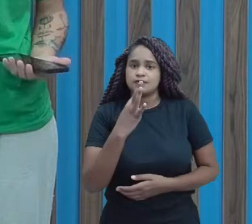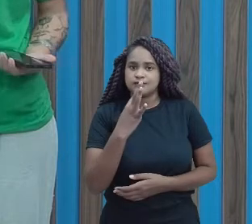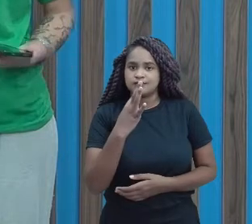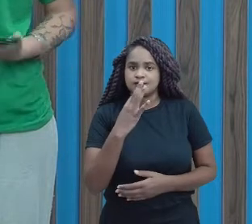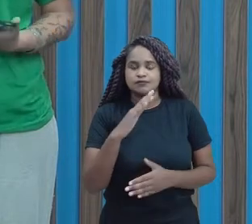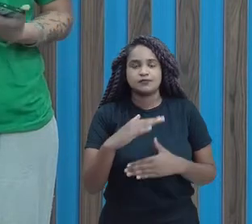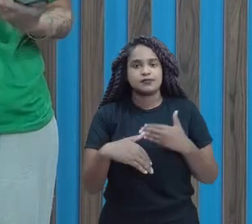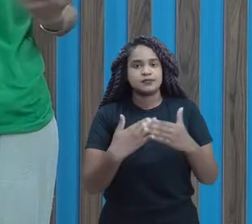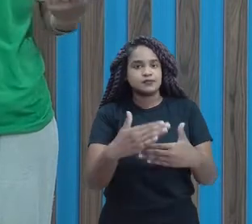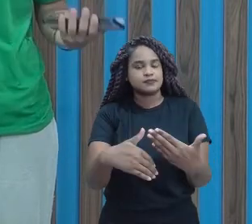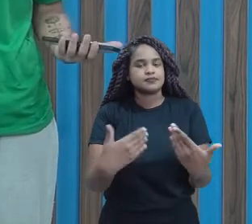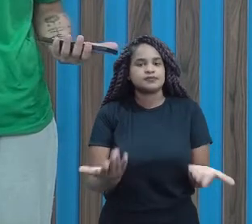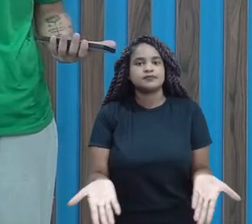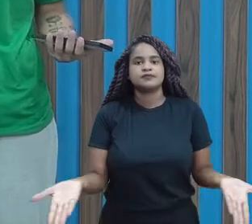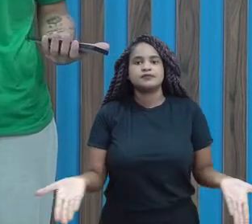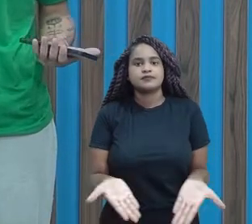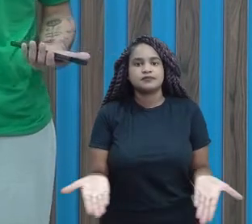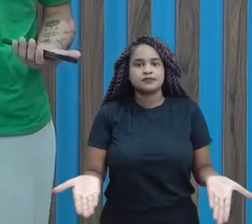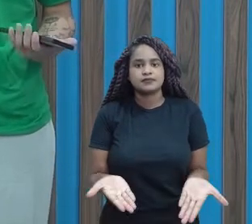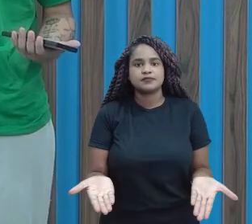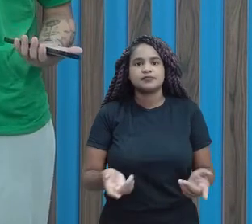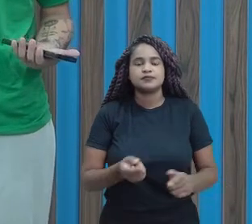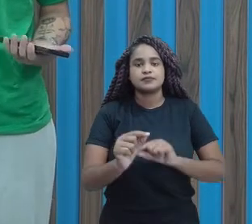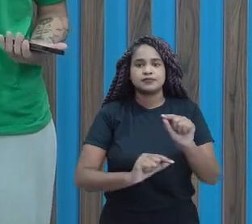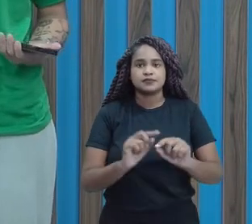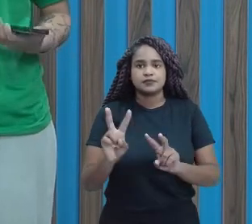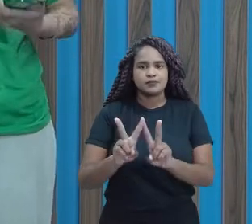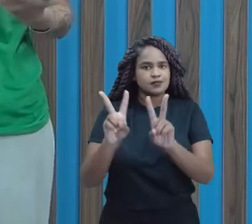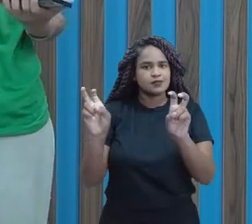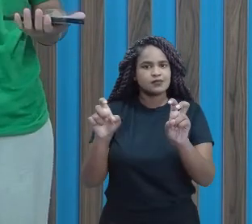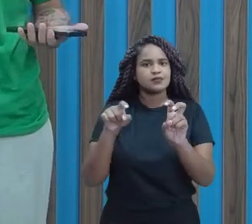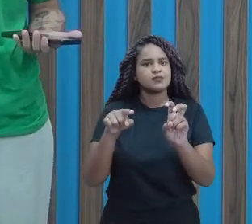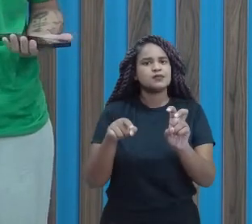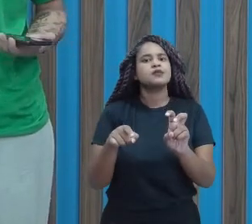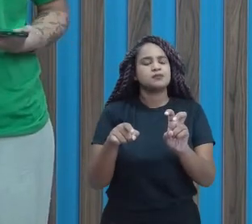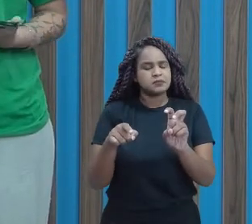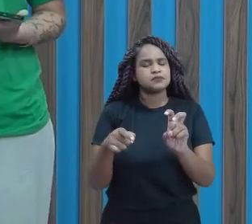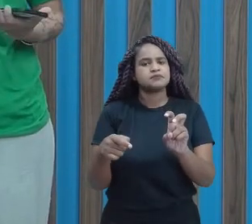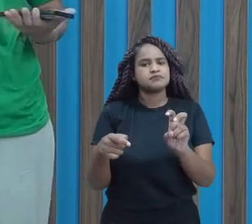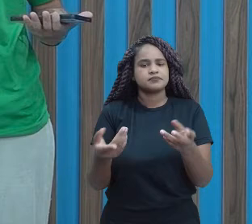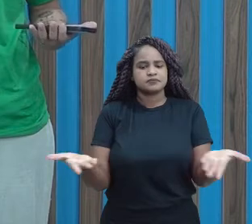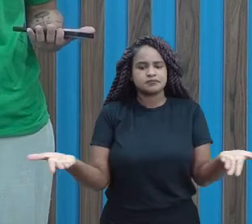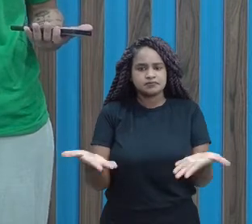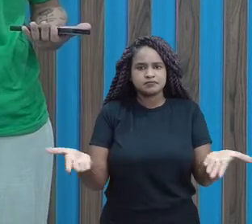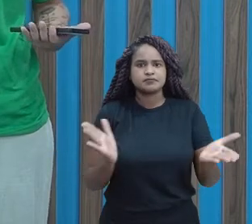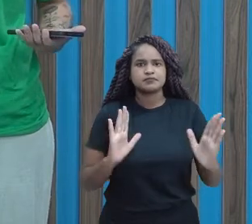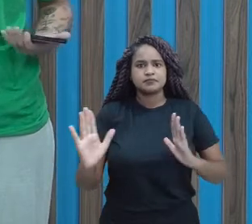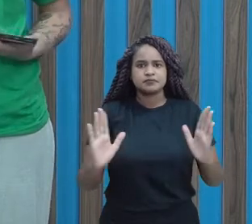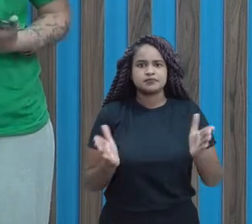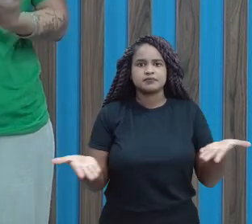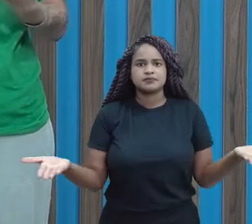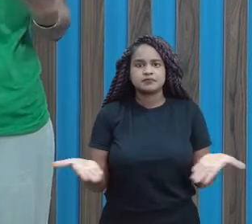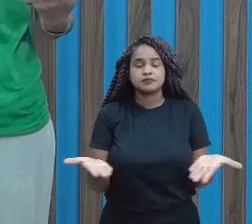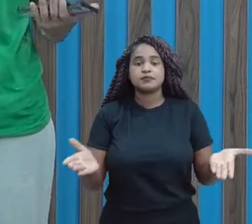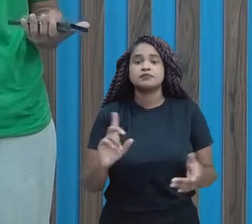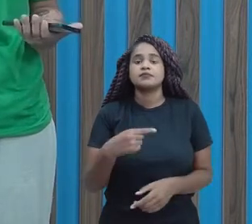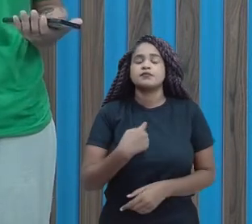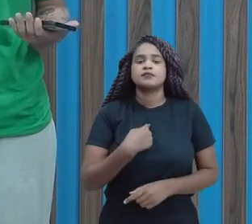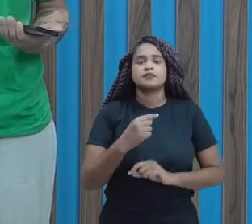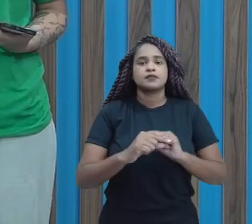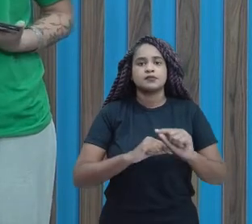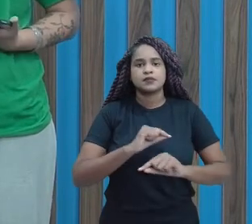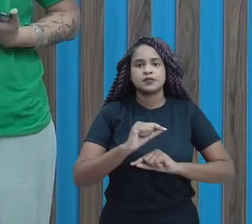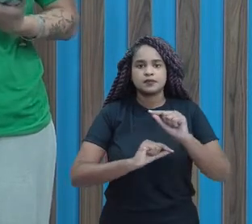conhecer. Hoje a gente tá aqui com um tema bem atual, né? A gente está vivendo aí uma